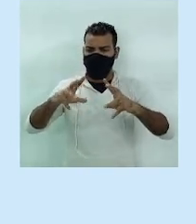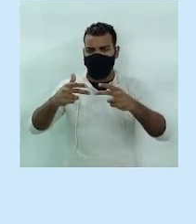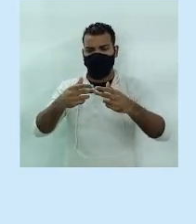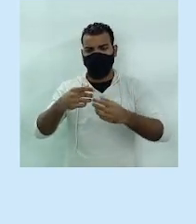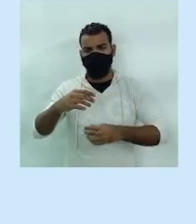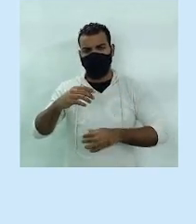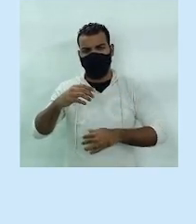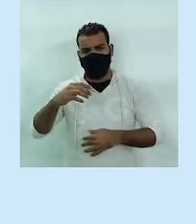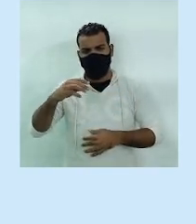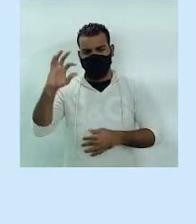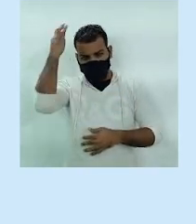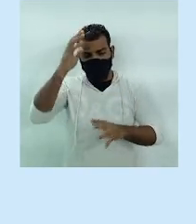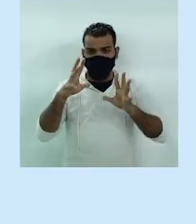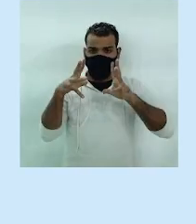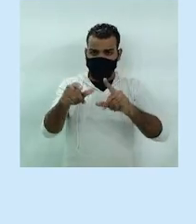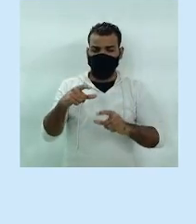santos,